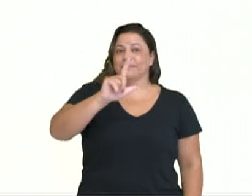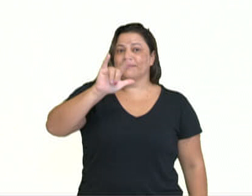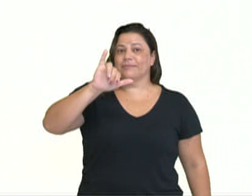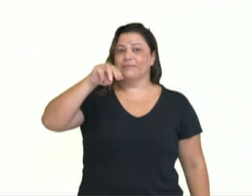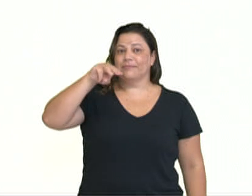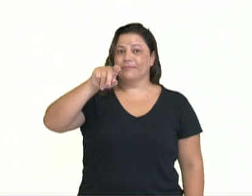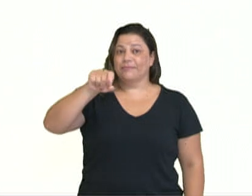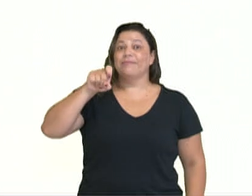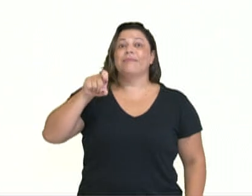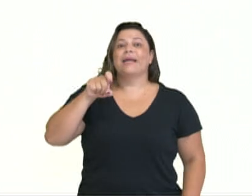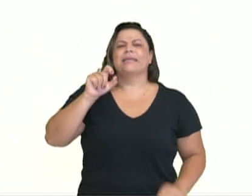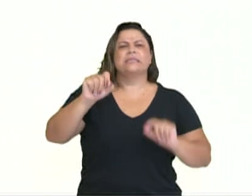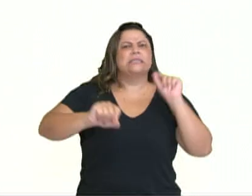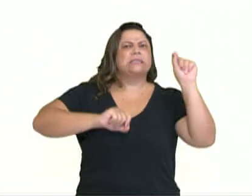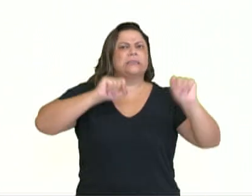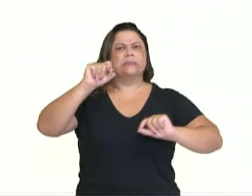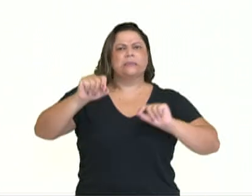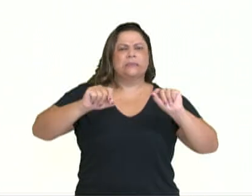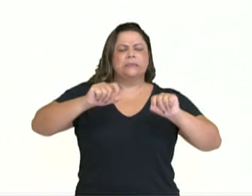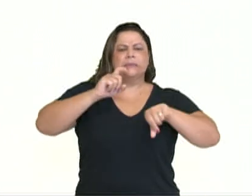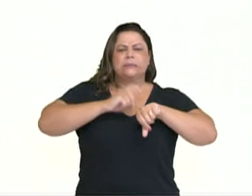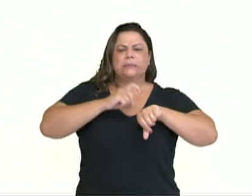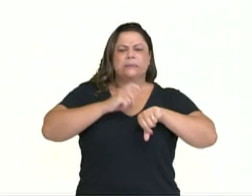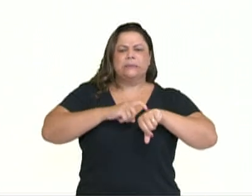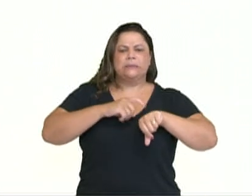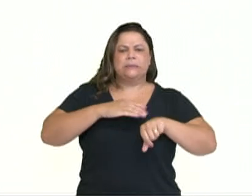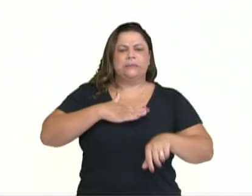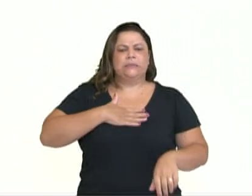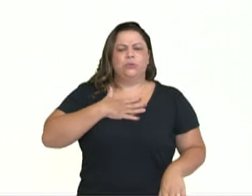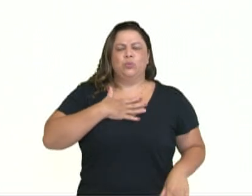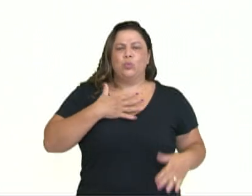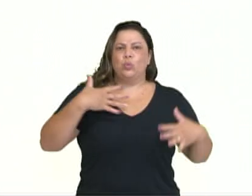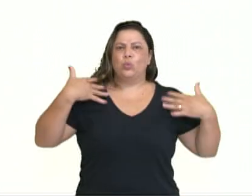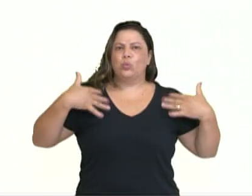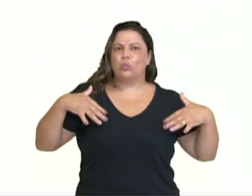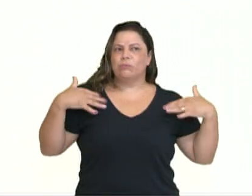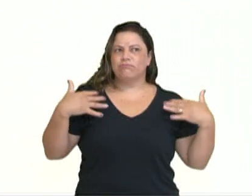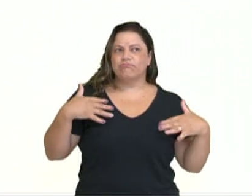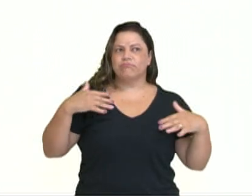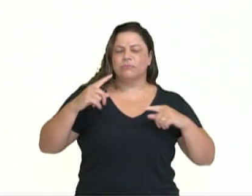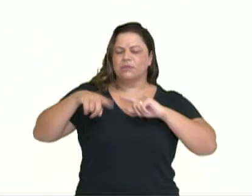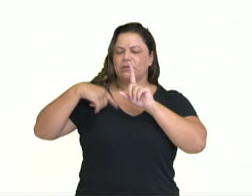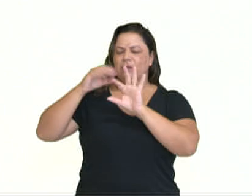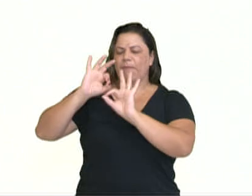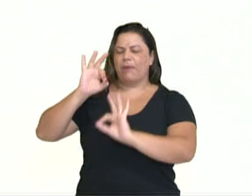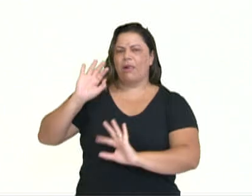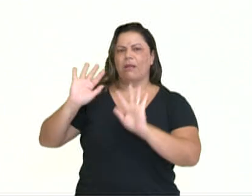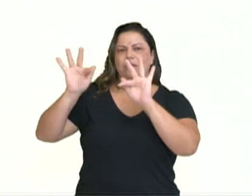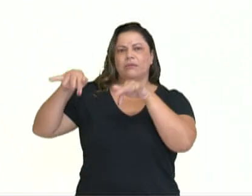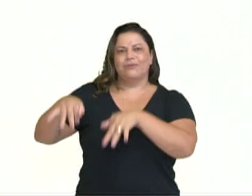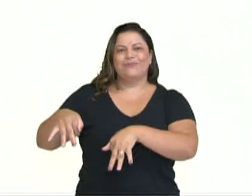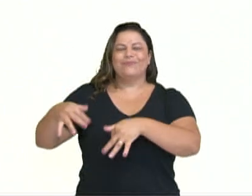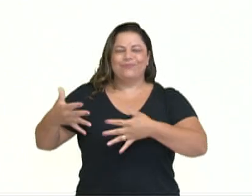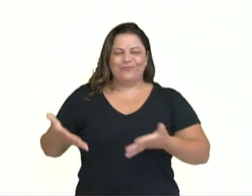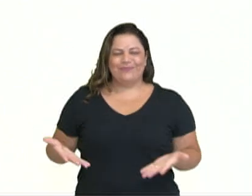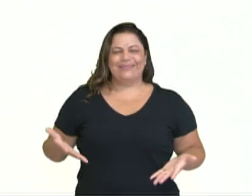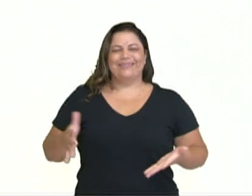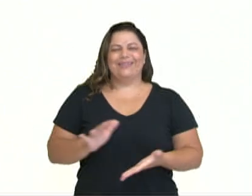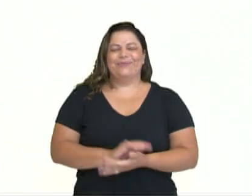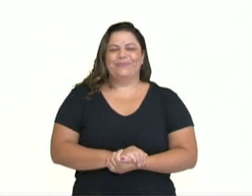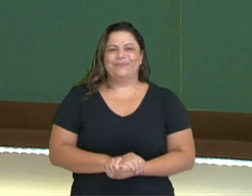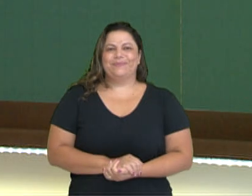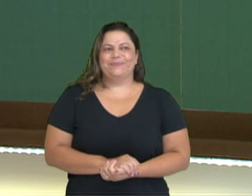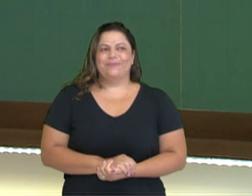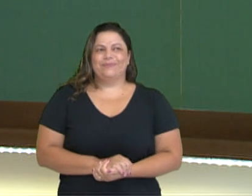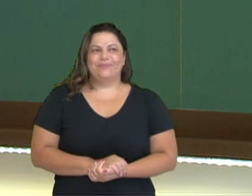é o momento de maior tensão dramática num texto. E o desfecho é o final, né, propriamente dito, tá